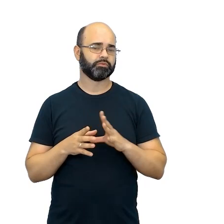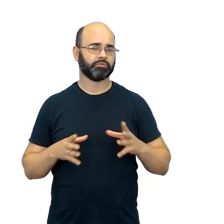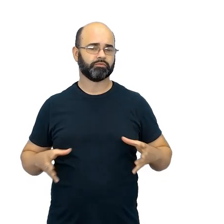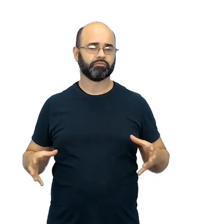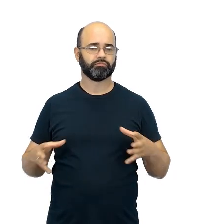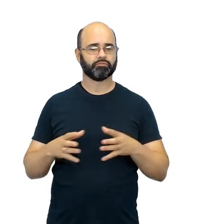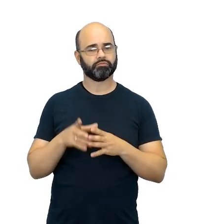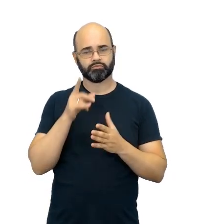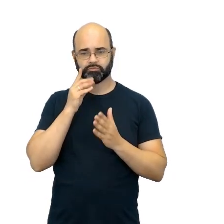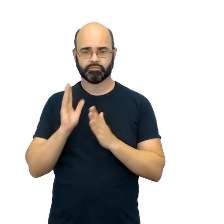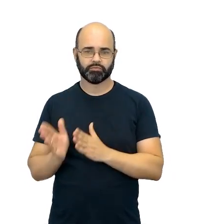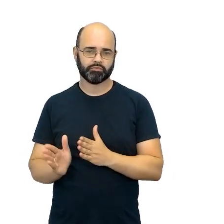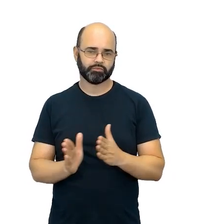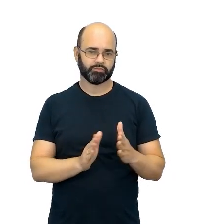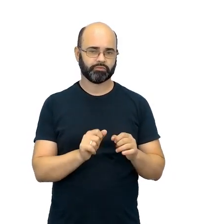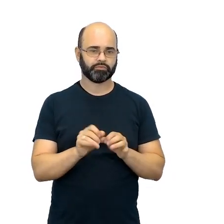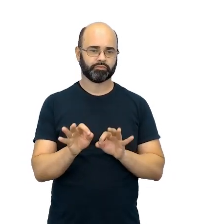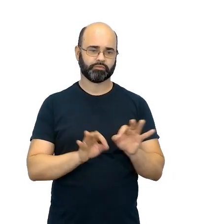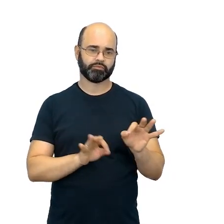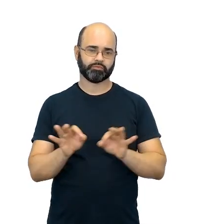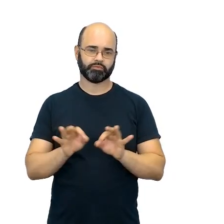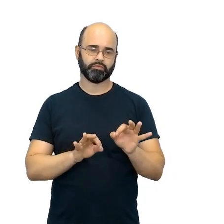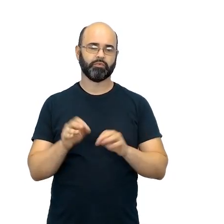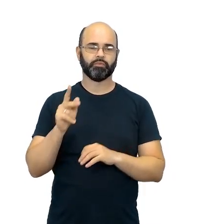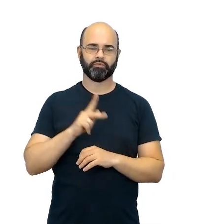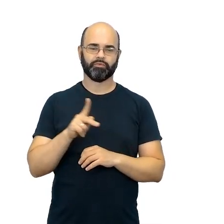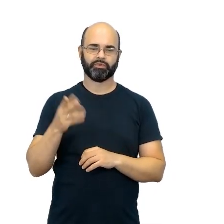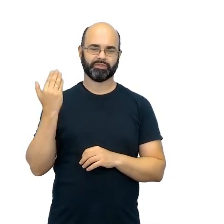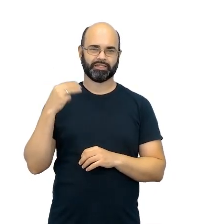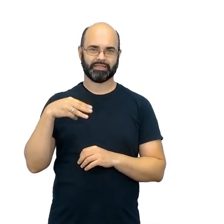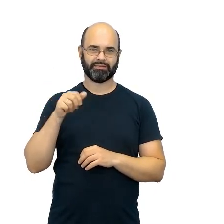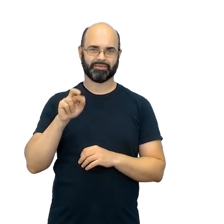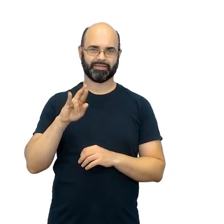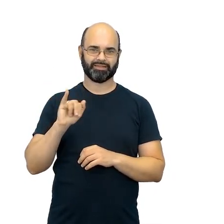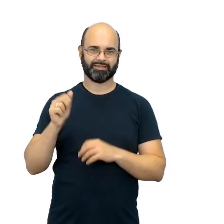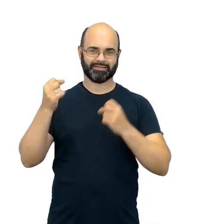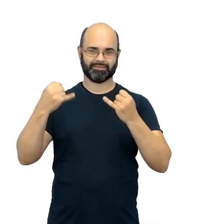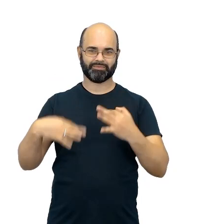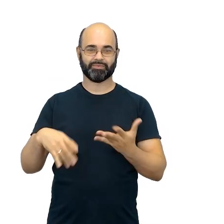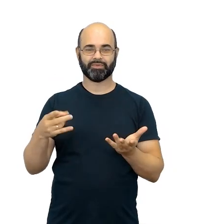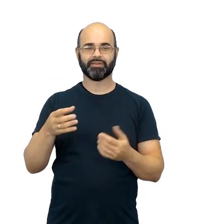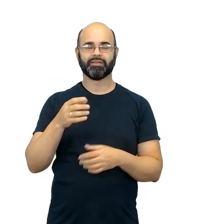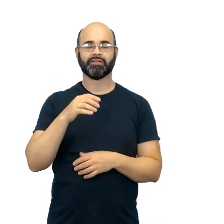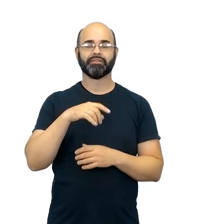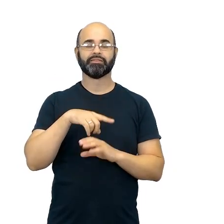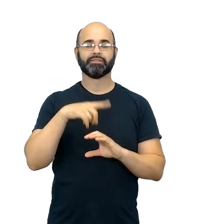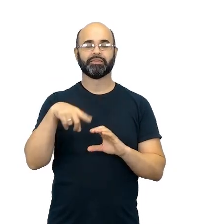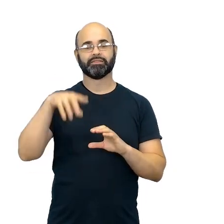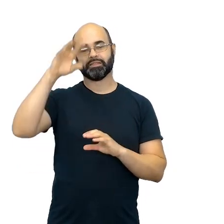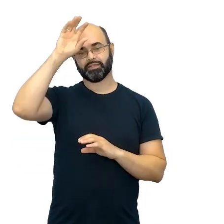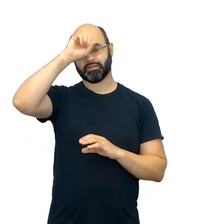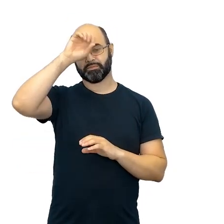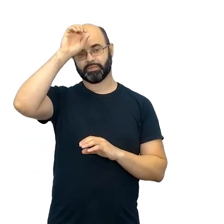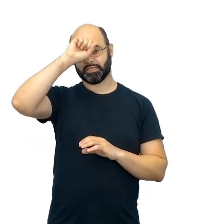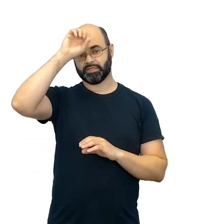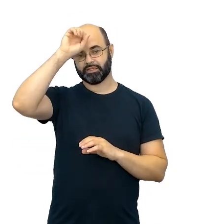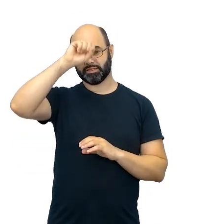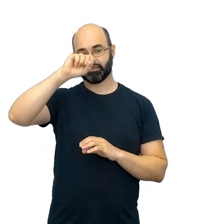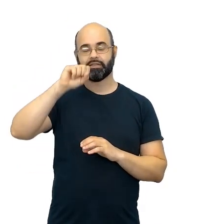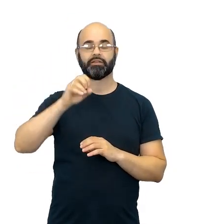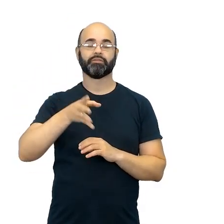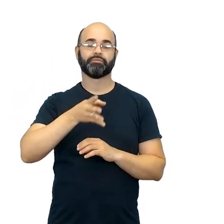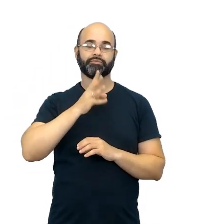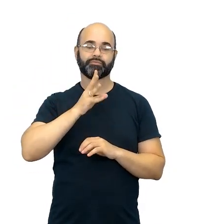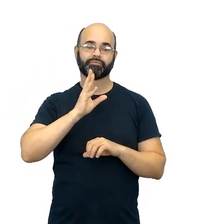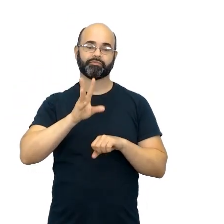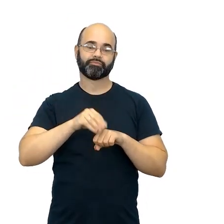de etapa com a nossa coordenadora Mariana. Então, aprender ciência, então, conhecimentos conceituais e teóricos.